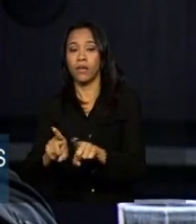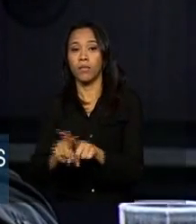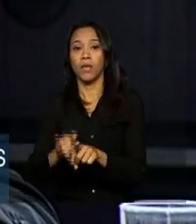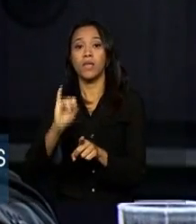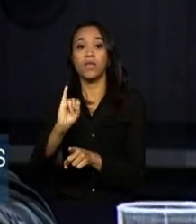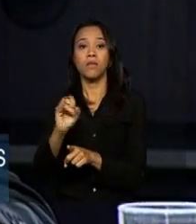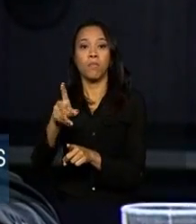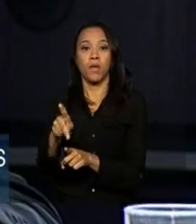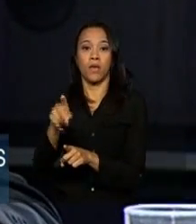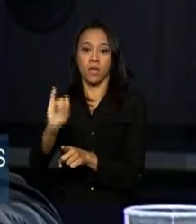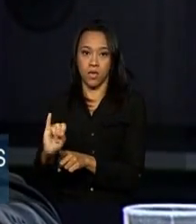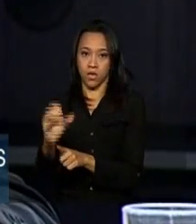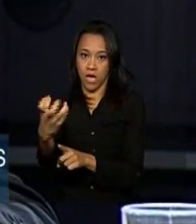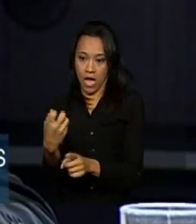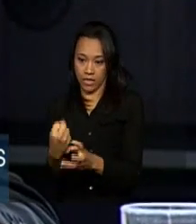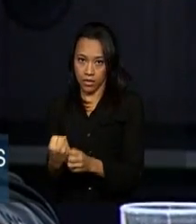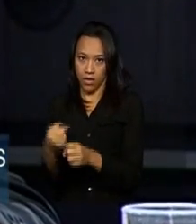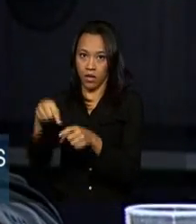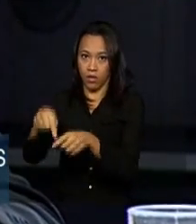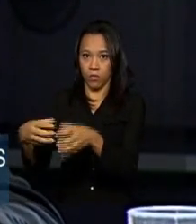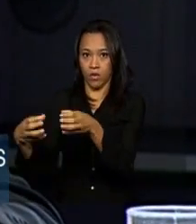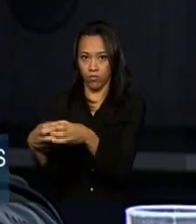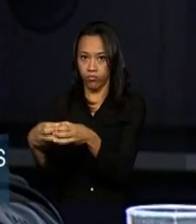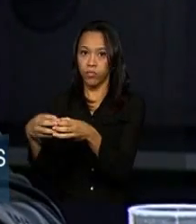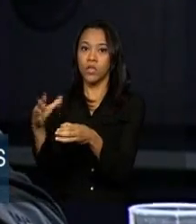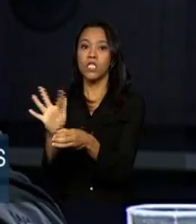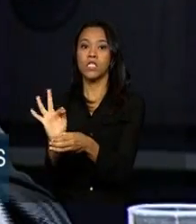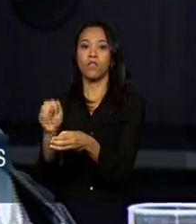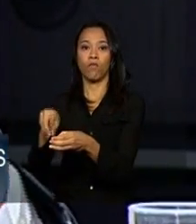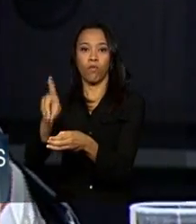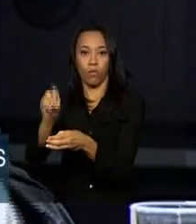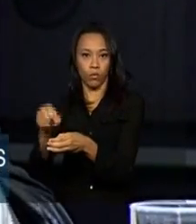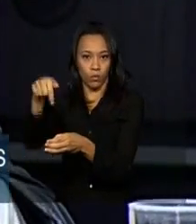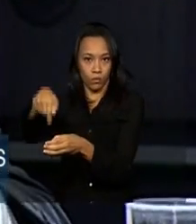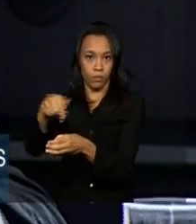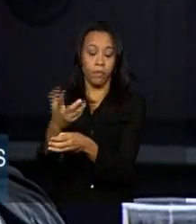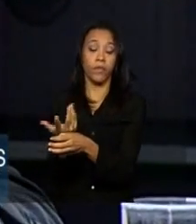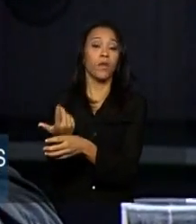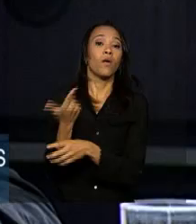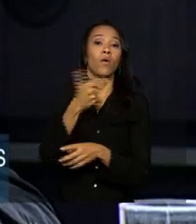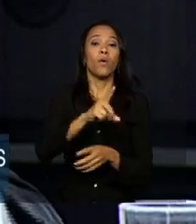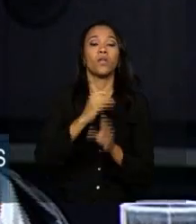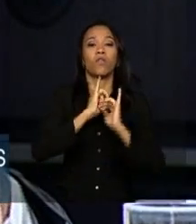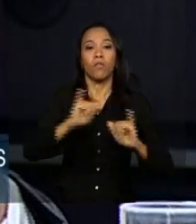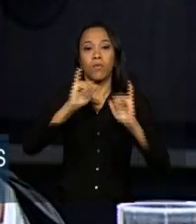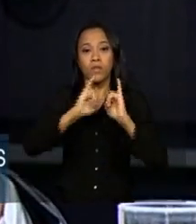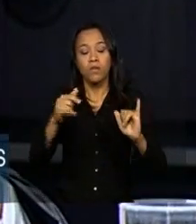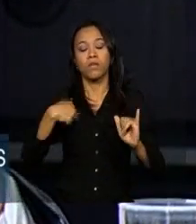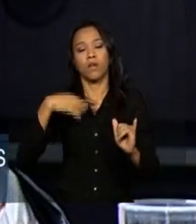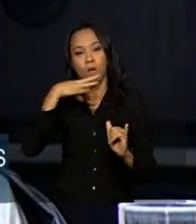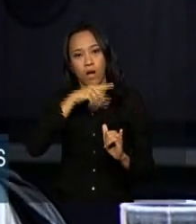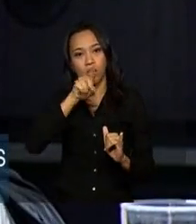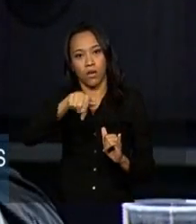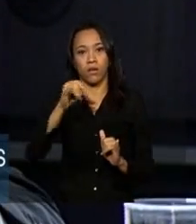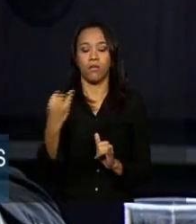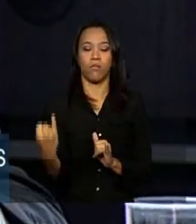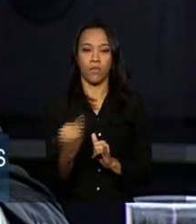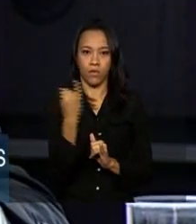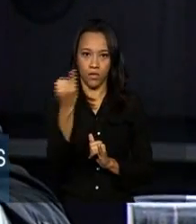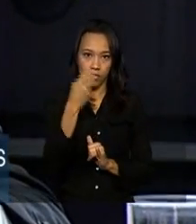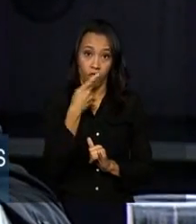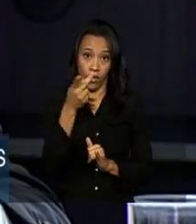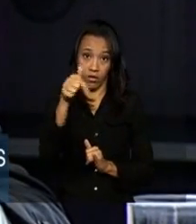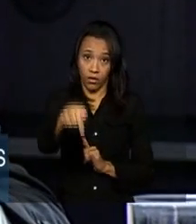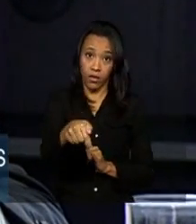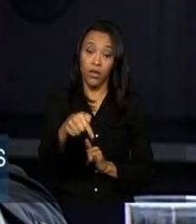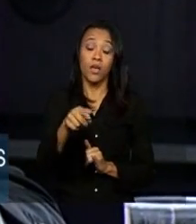financiamento ele é hoje extremamente significativo e uma outra informação que eu acho que é é relevante eu já vou citar aqui é que